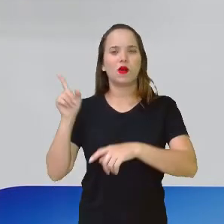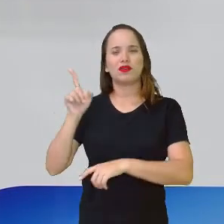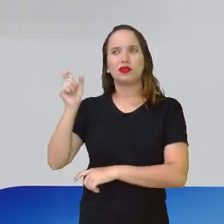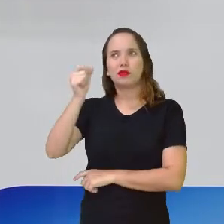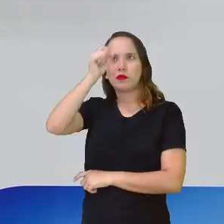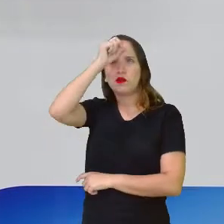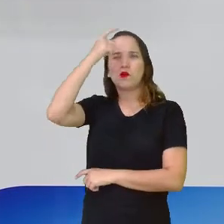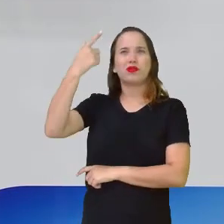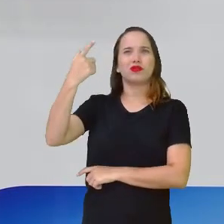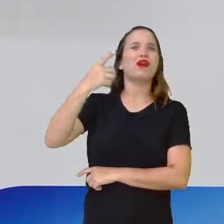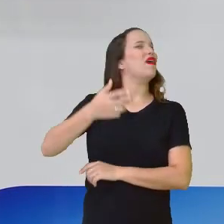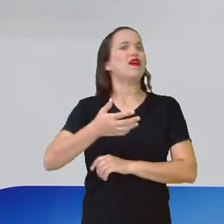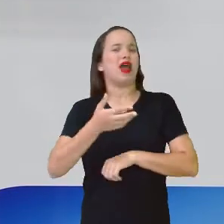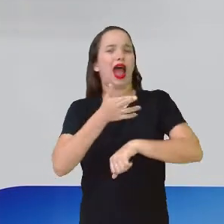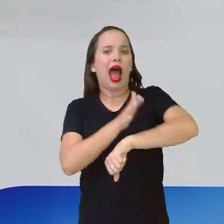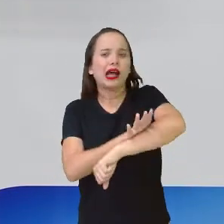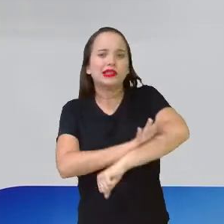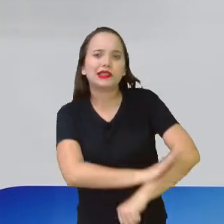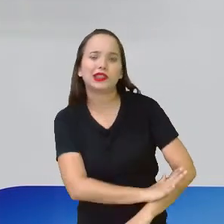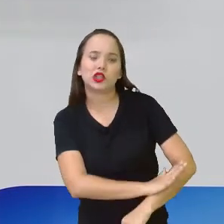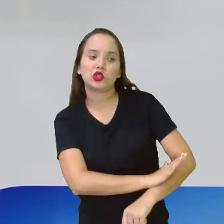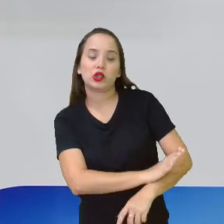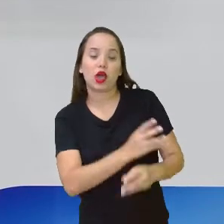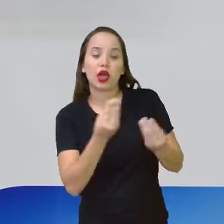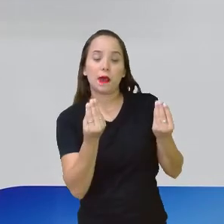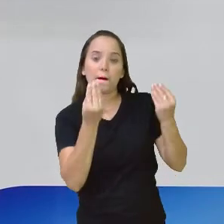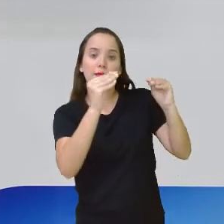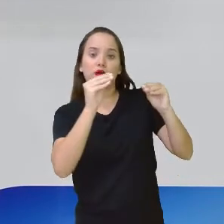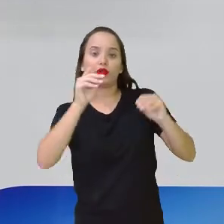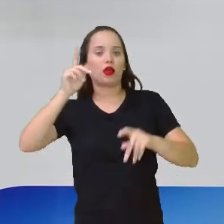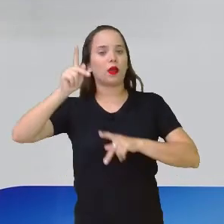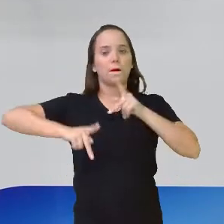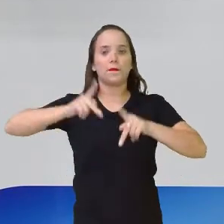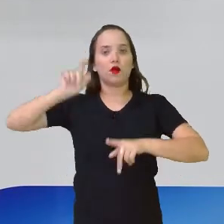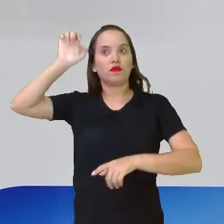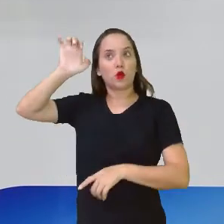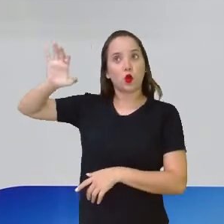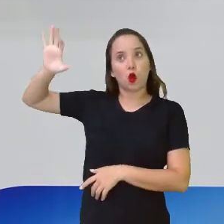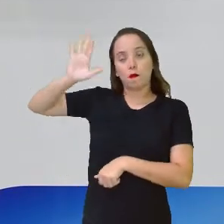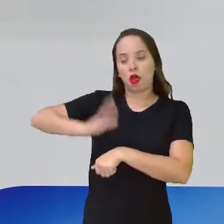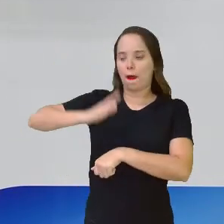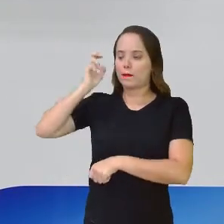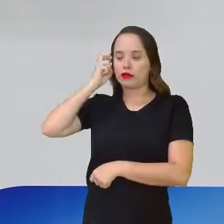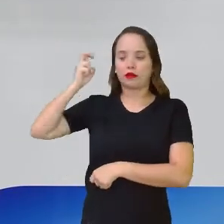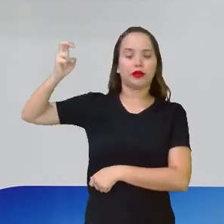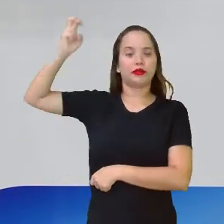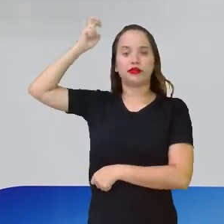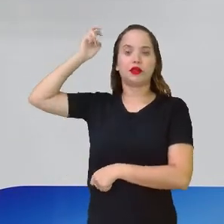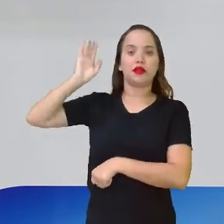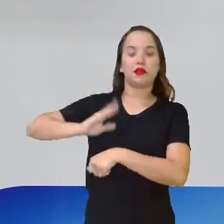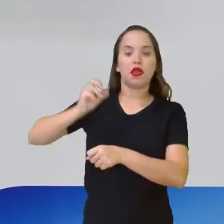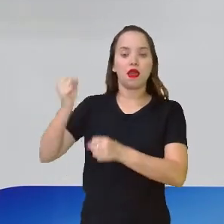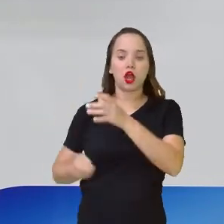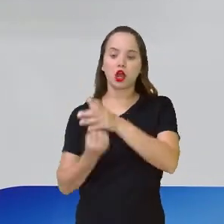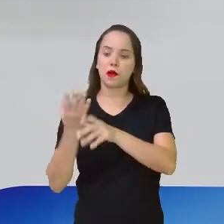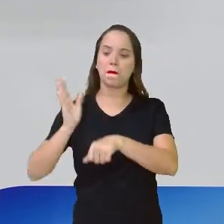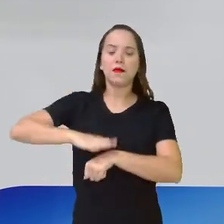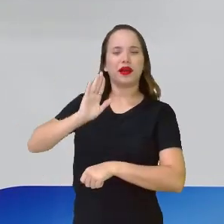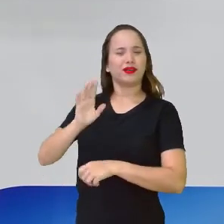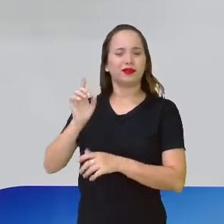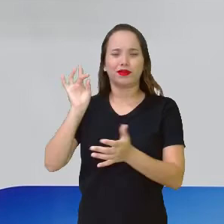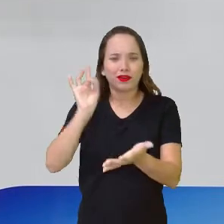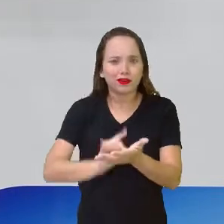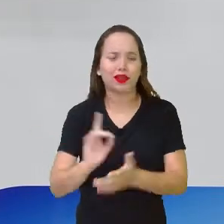pessoas europeias como um padrão de ser humano, como um ser humano mais inteligente, como um ser humano que produziu mais. E isso não é verdade,